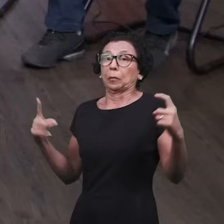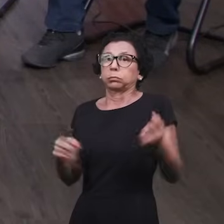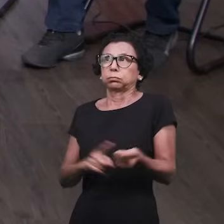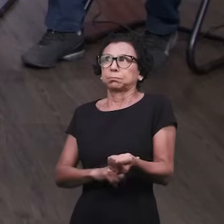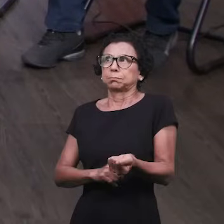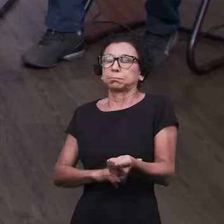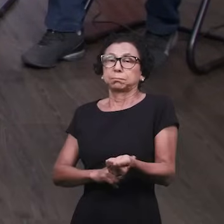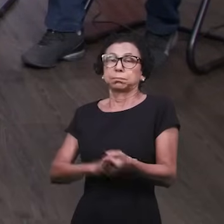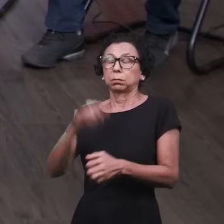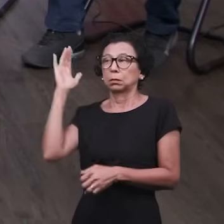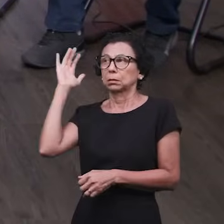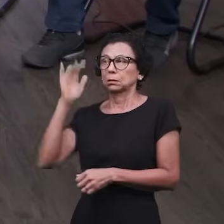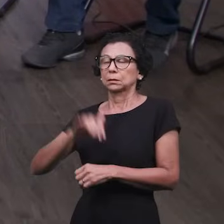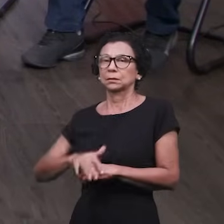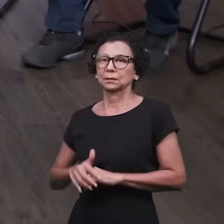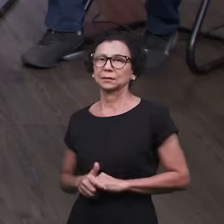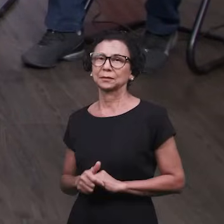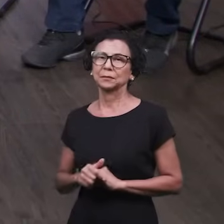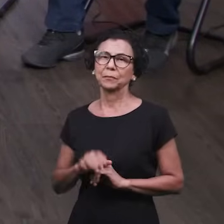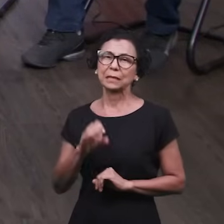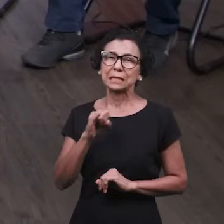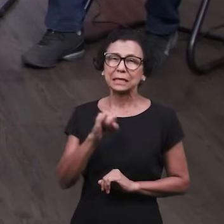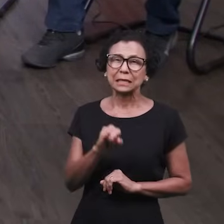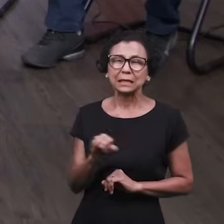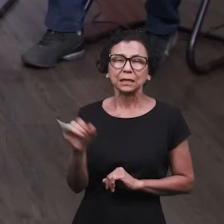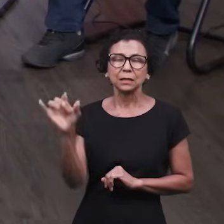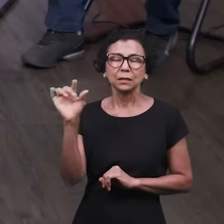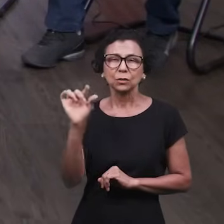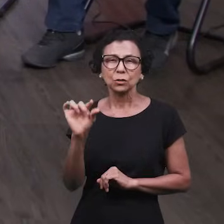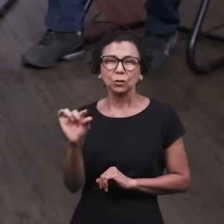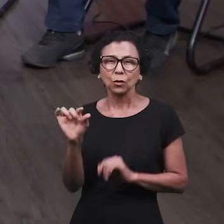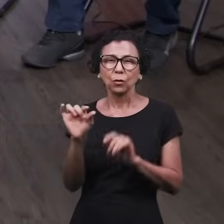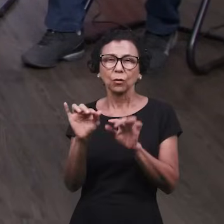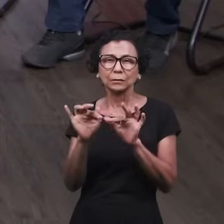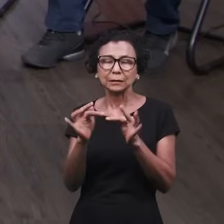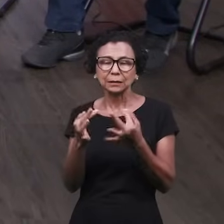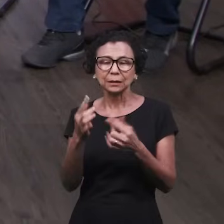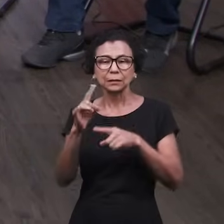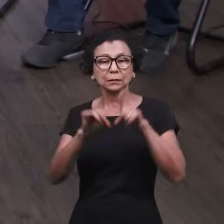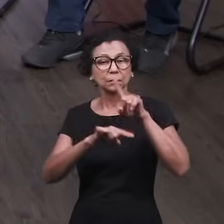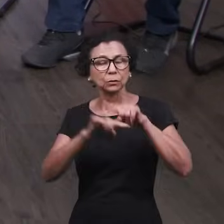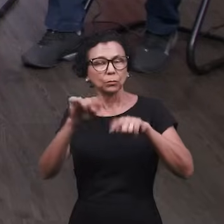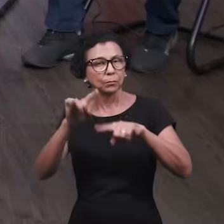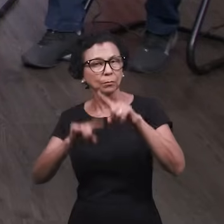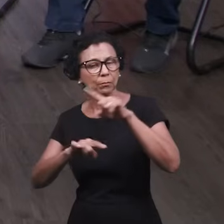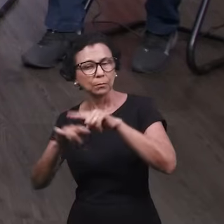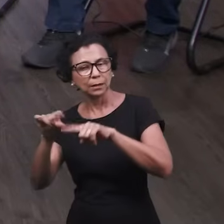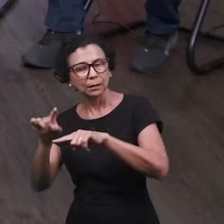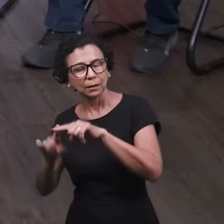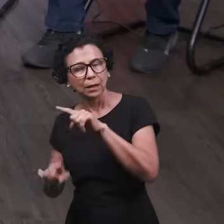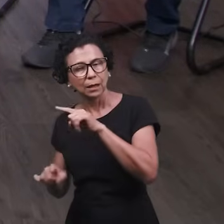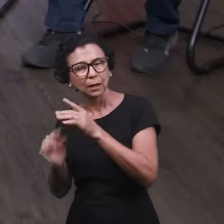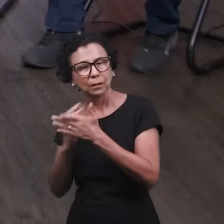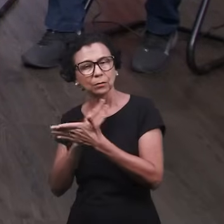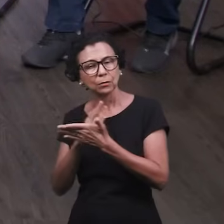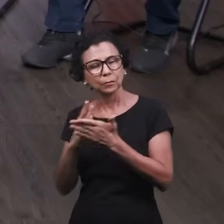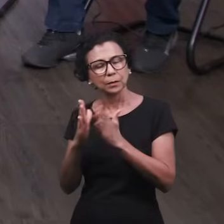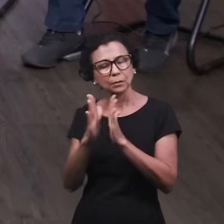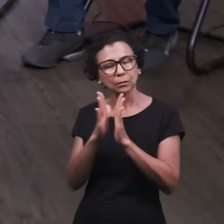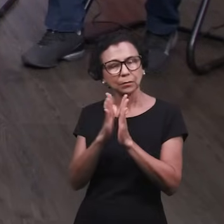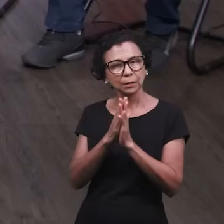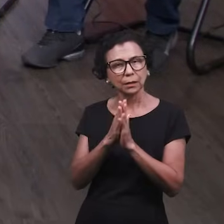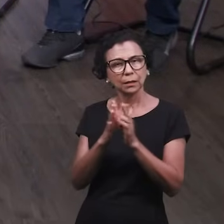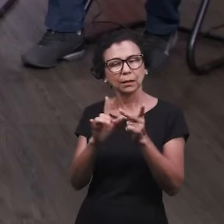a pessoa vai ouvir o louvor e vai conseguir entrar em comunhão, vai ter um período para poder